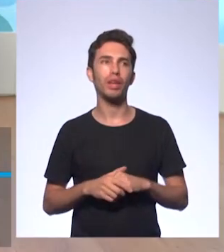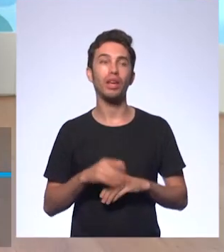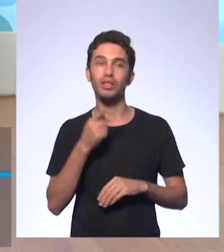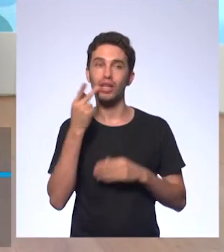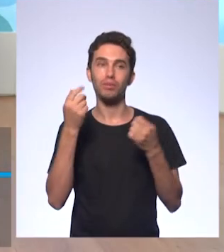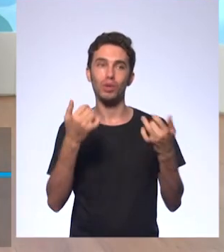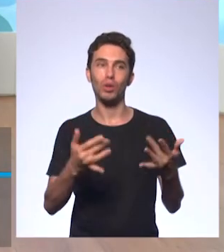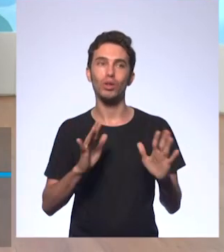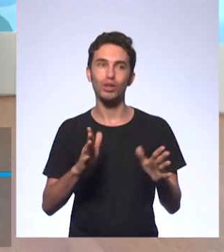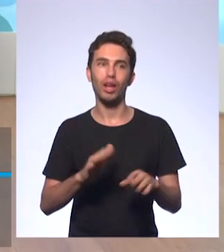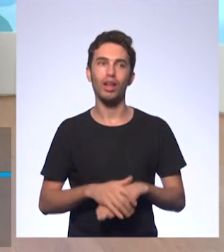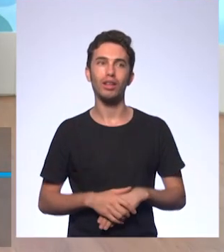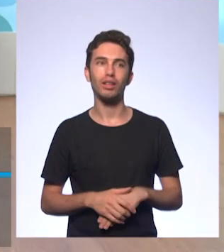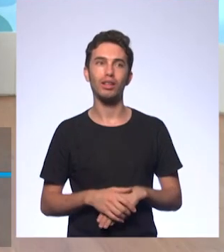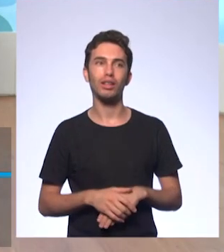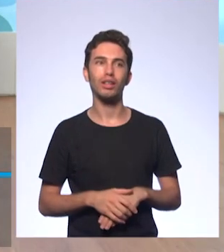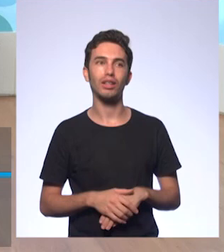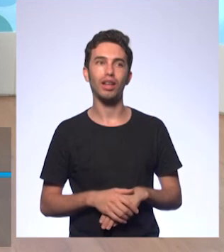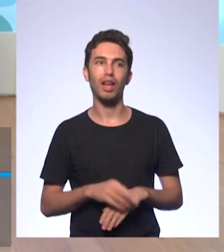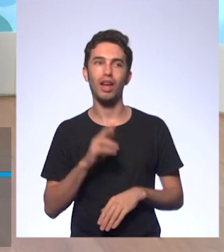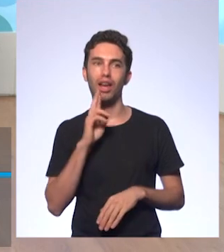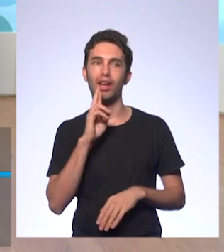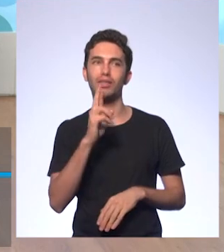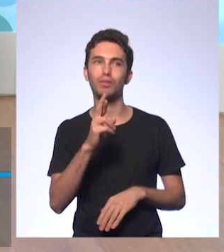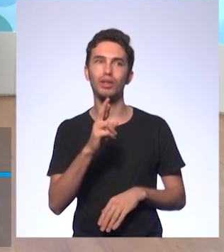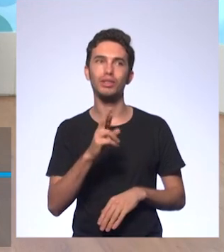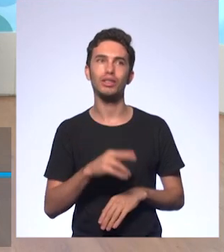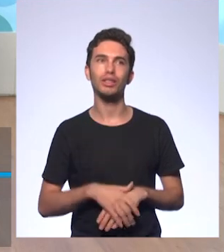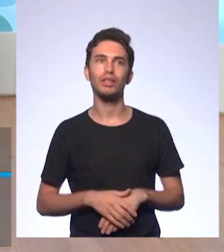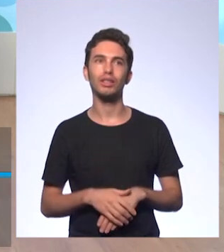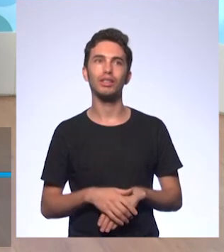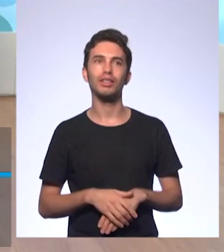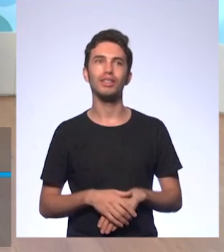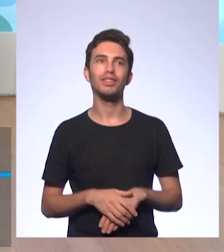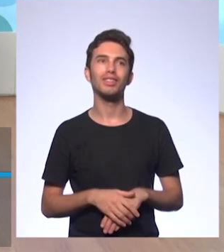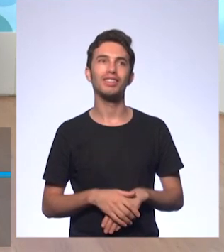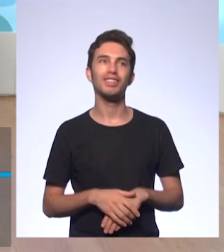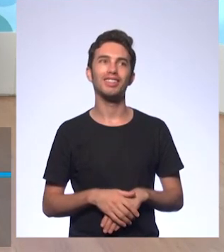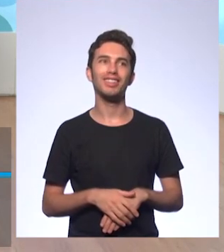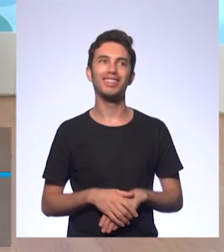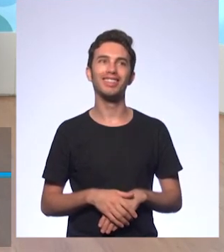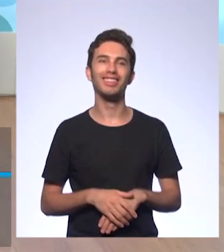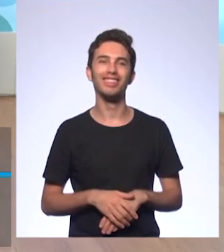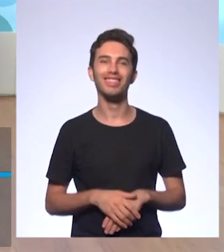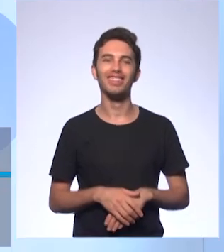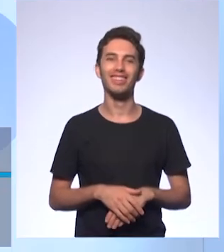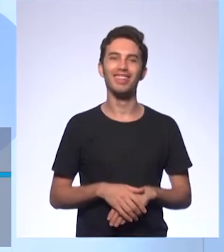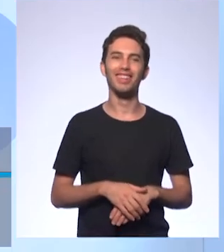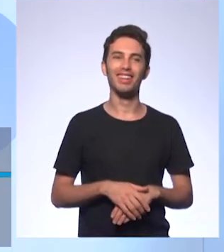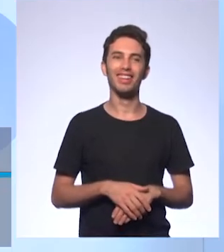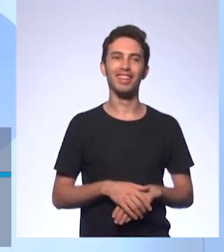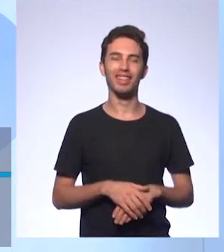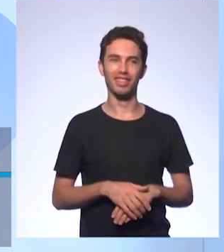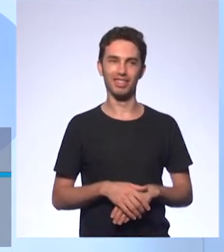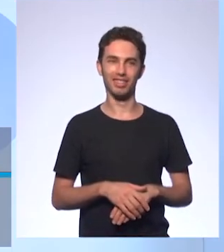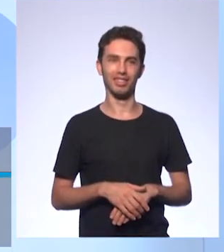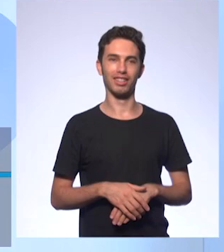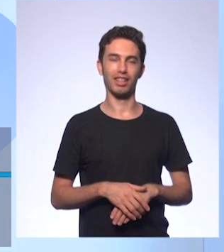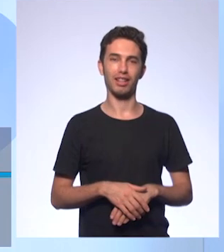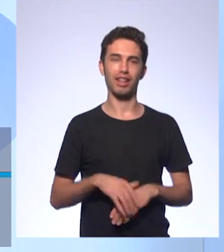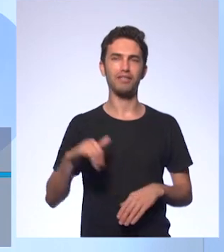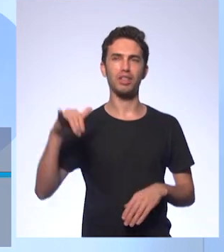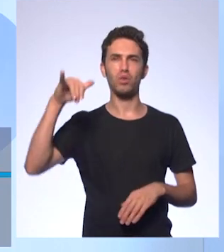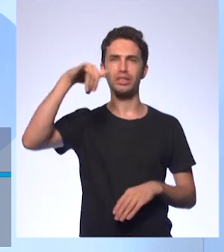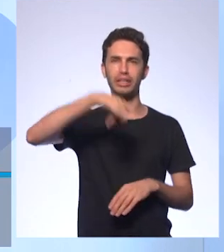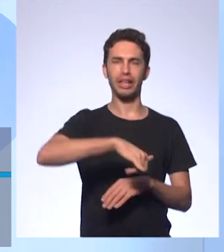aqui, ó. Colocou? Colocou. Tá a resposta aí, ó. Mas deve deixa, ser o desastre com o avião da Varig, eu não